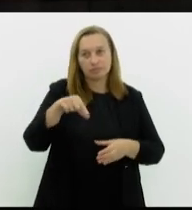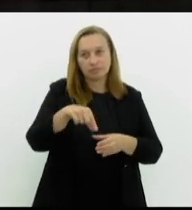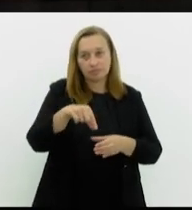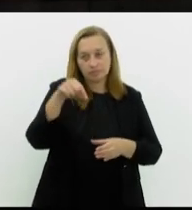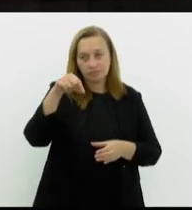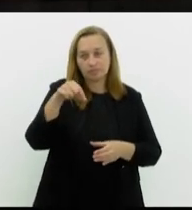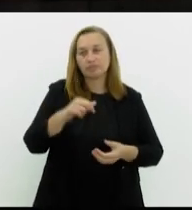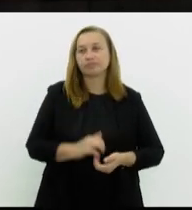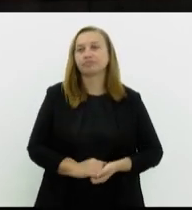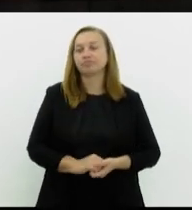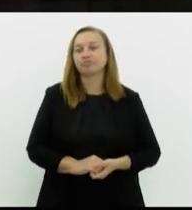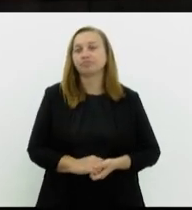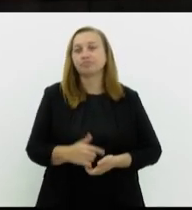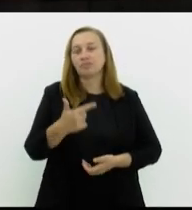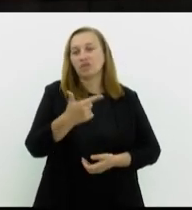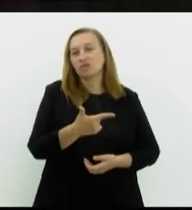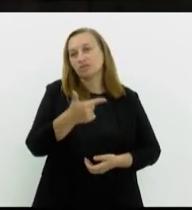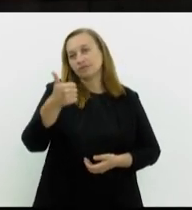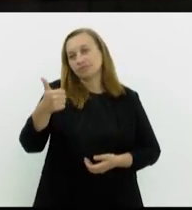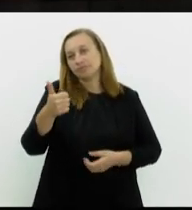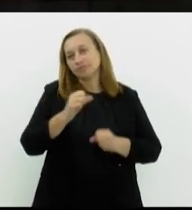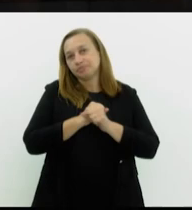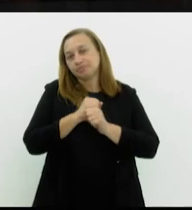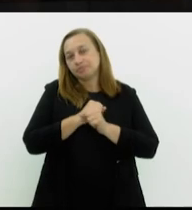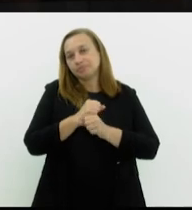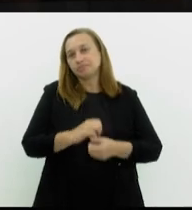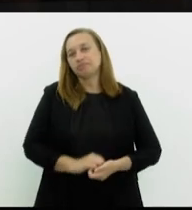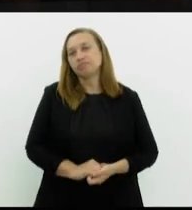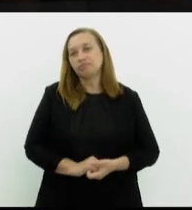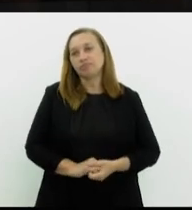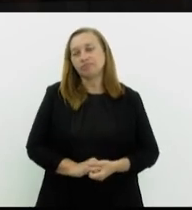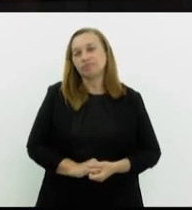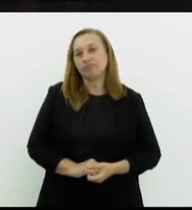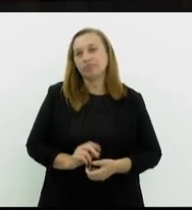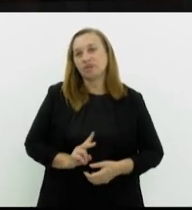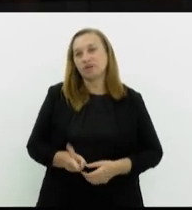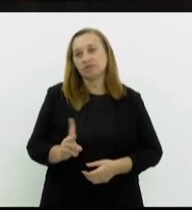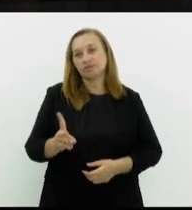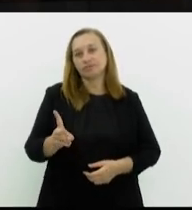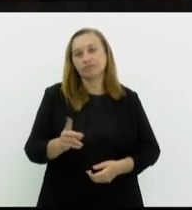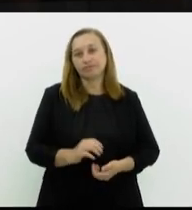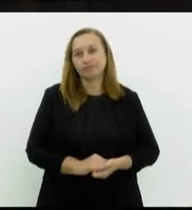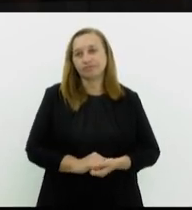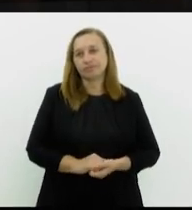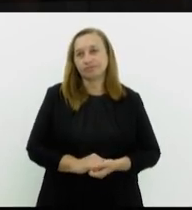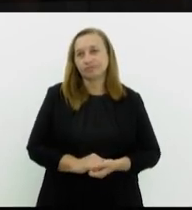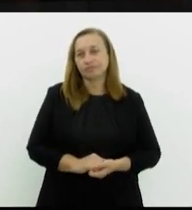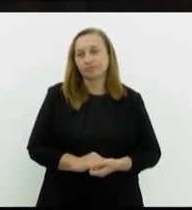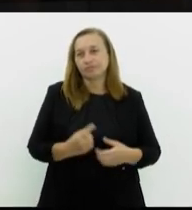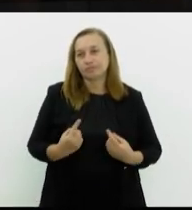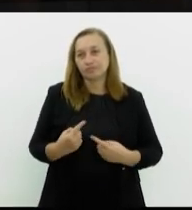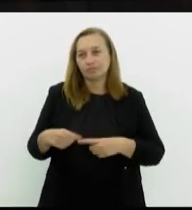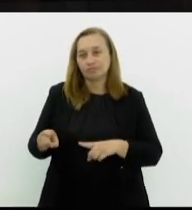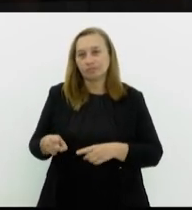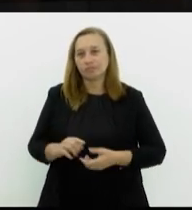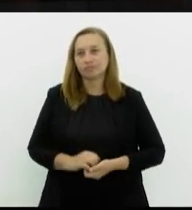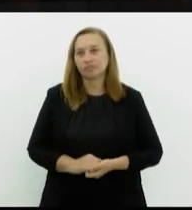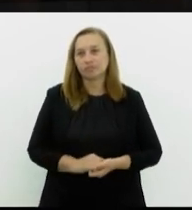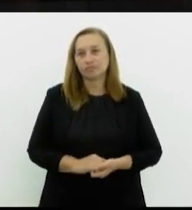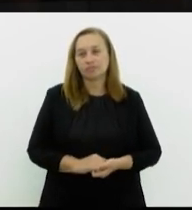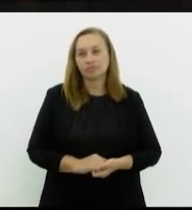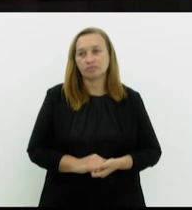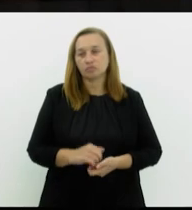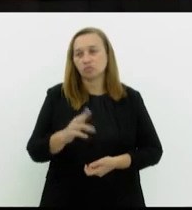E durante esses 21 anos, sempre estive na oposição.